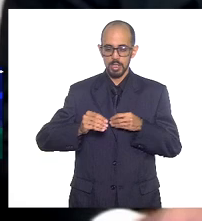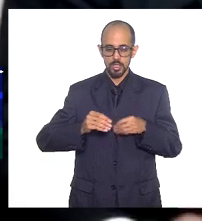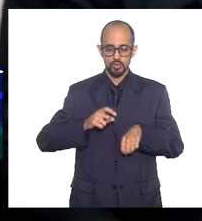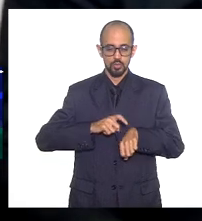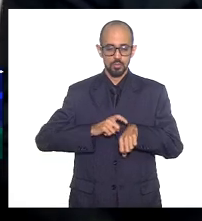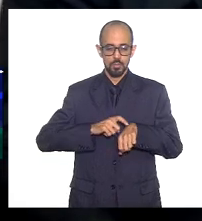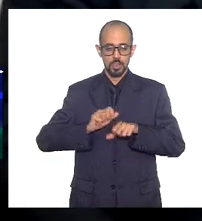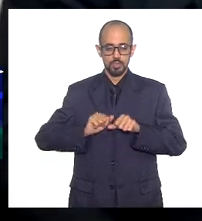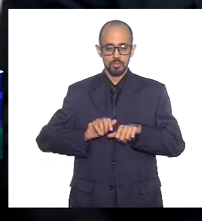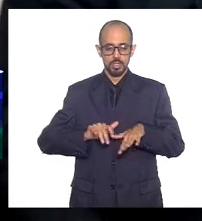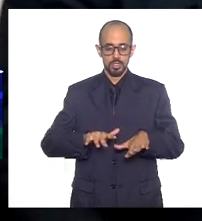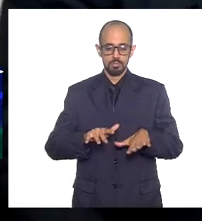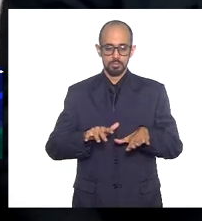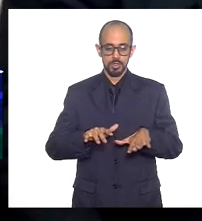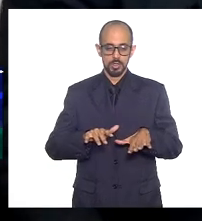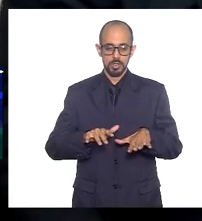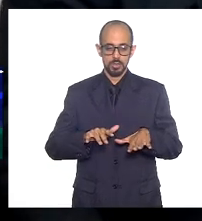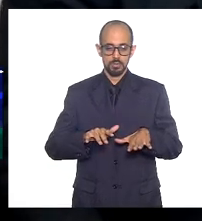para os municípios